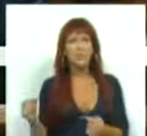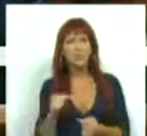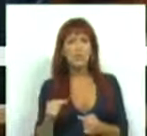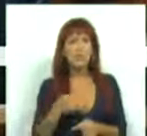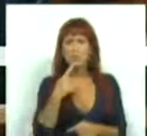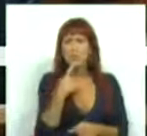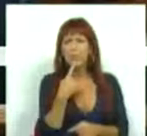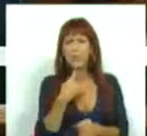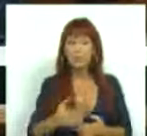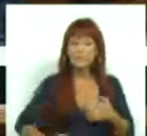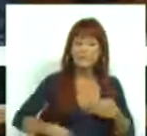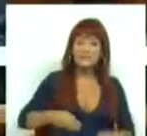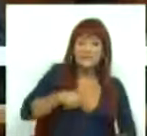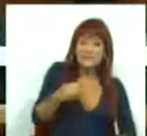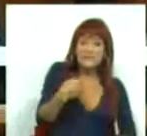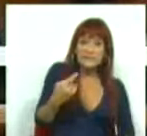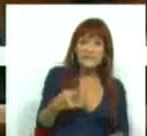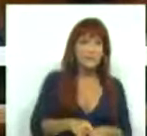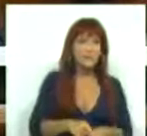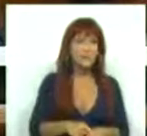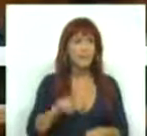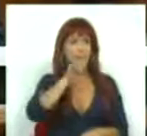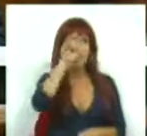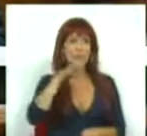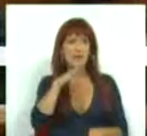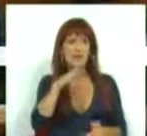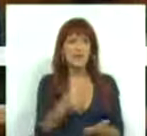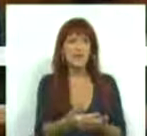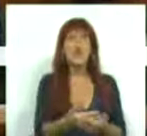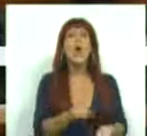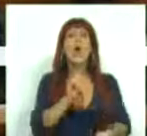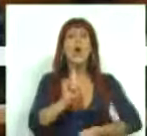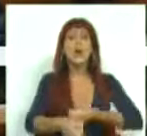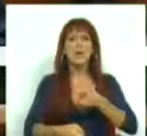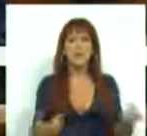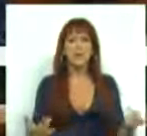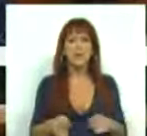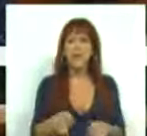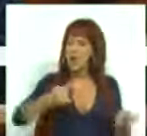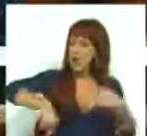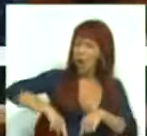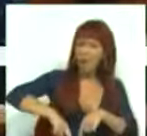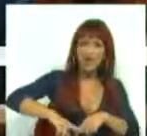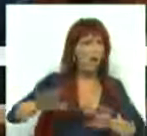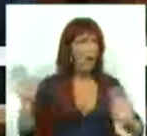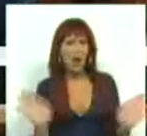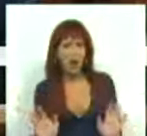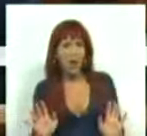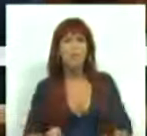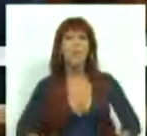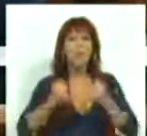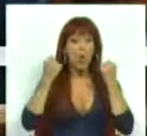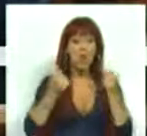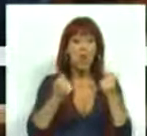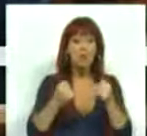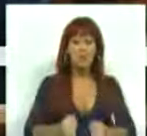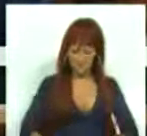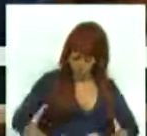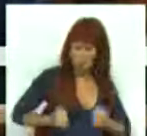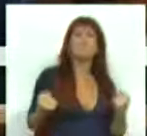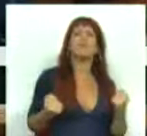menos muito apreensivo, a questão que se coloca é esta: somos ou não somos capazes de